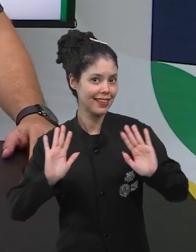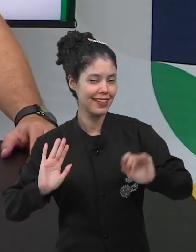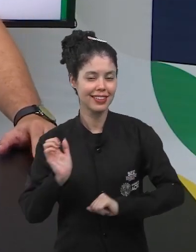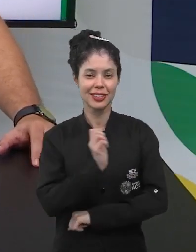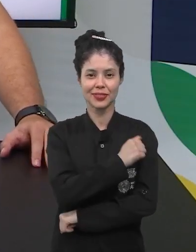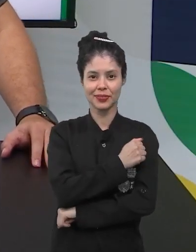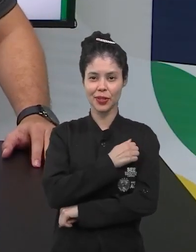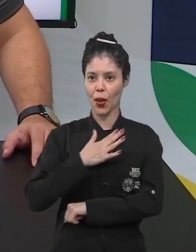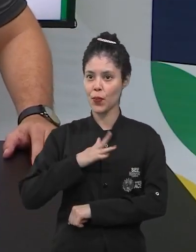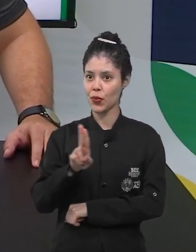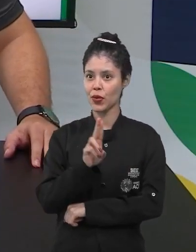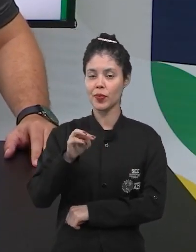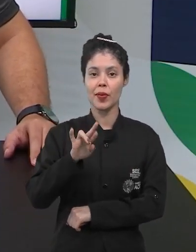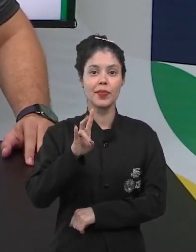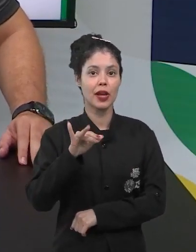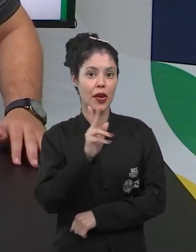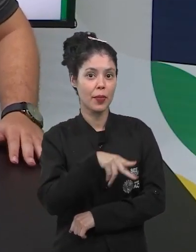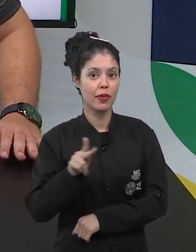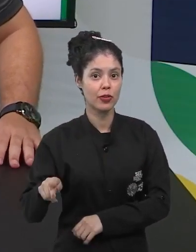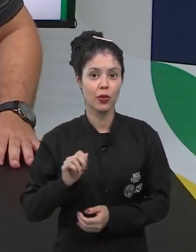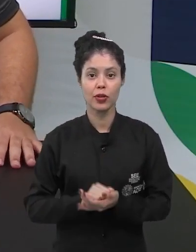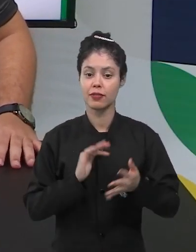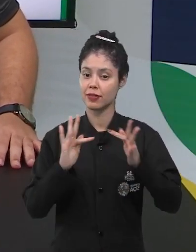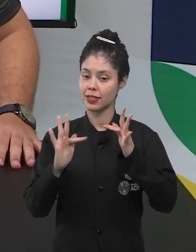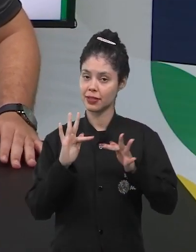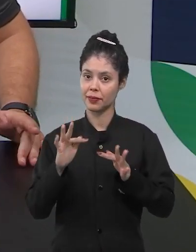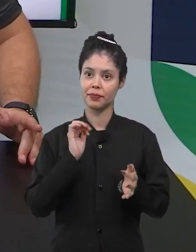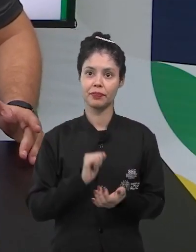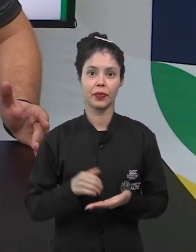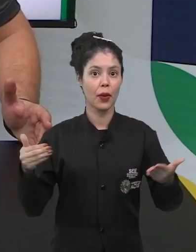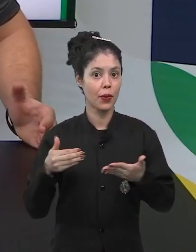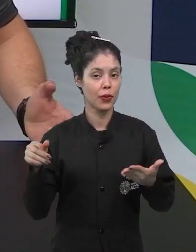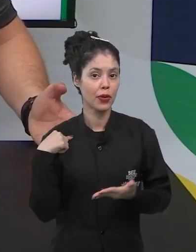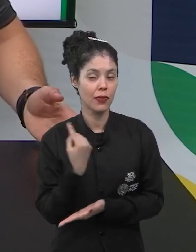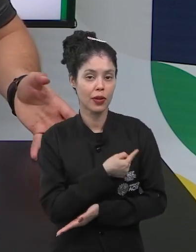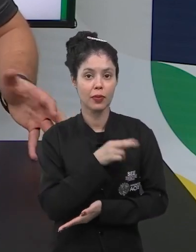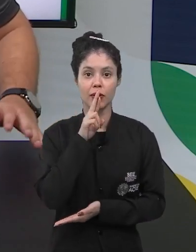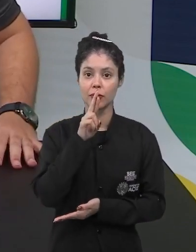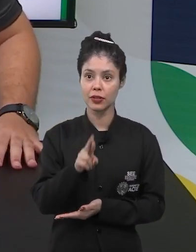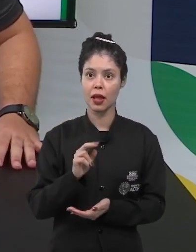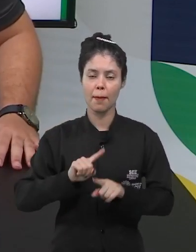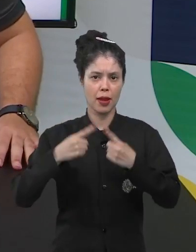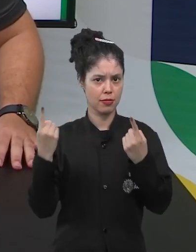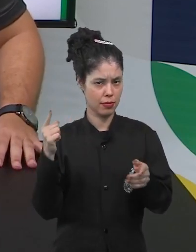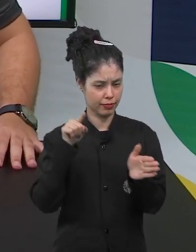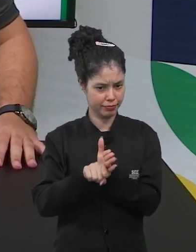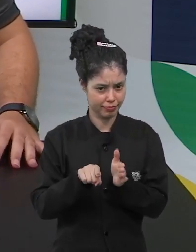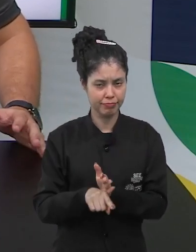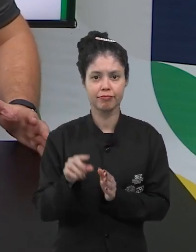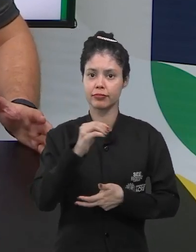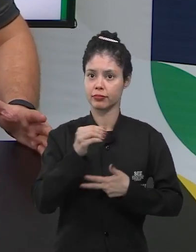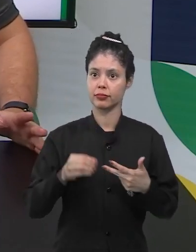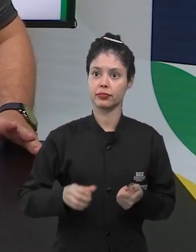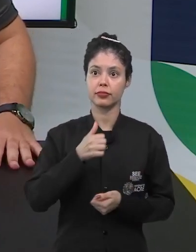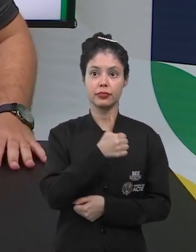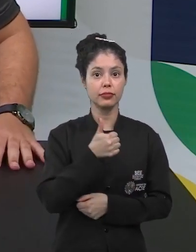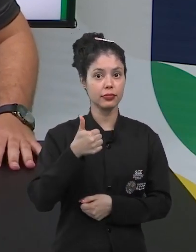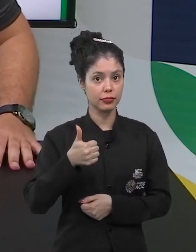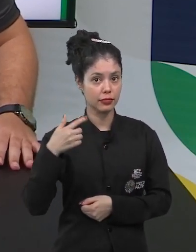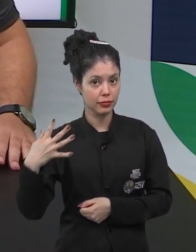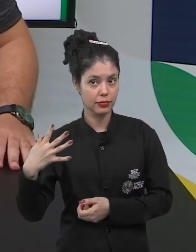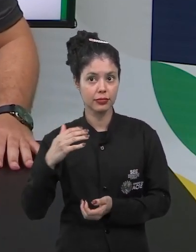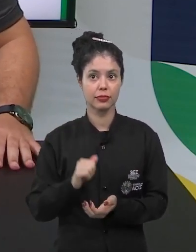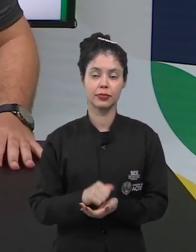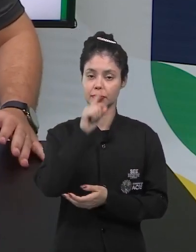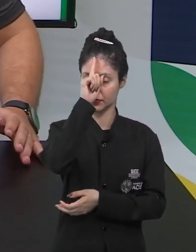Olá, estudante. Meu nome é Mário Victor, sou professor do componente de Física e hoje a gente vai resolver mais uma questão do Enem. Essa questão é a 114